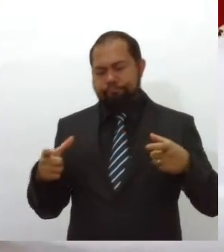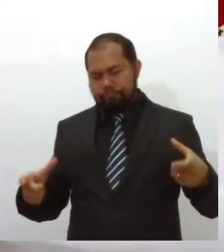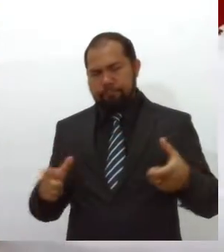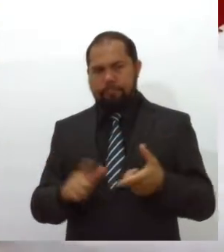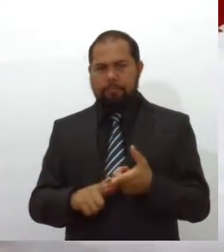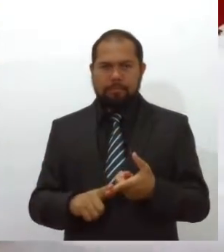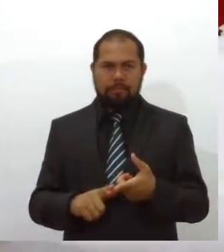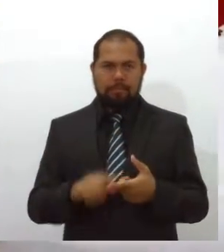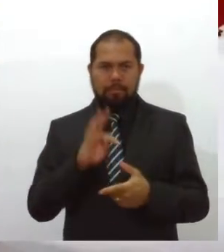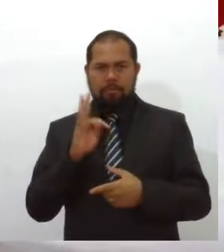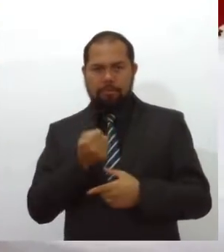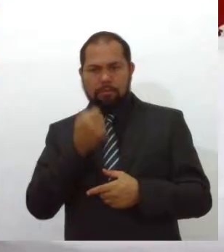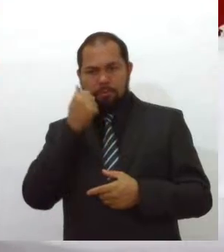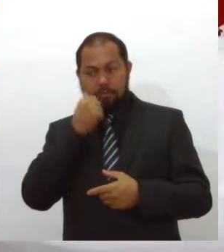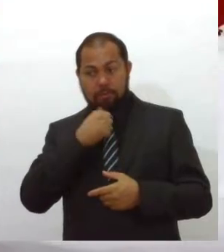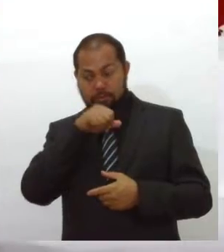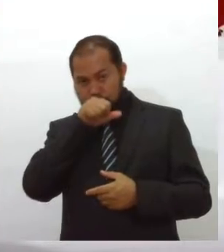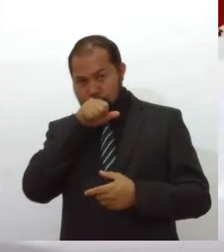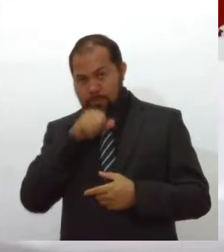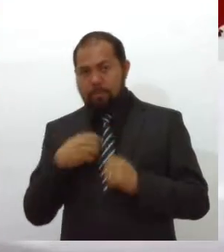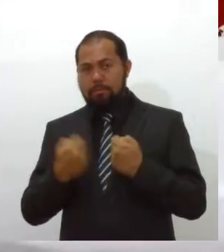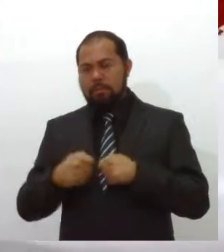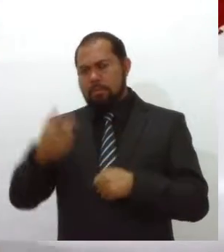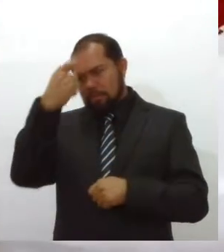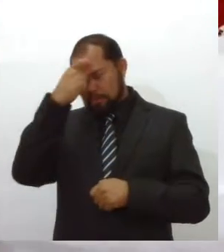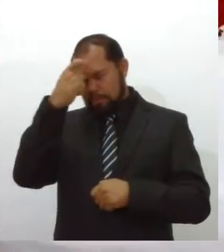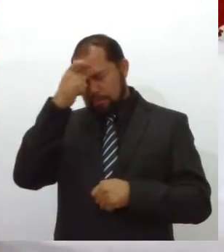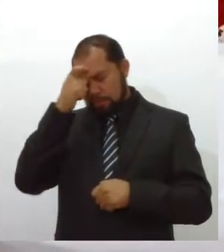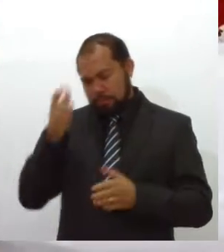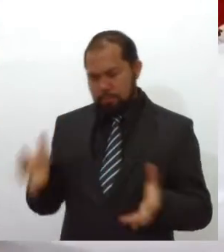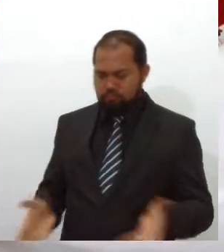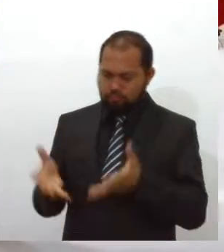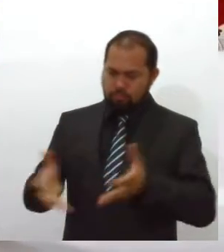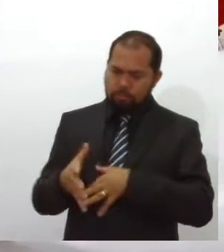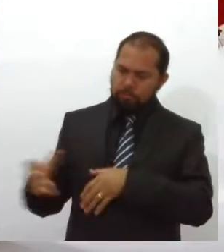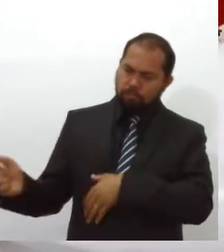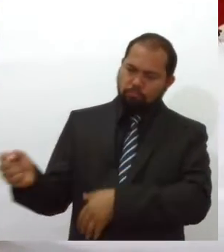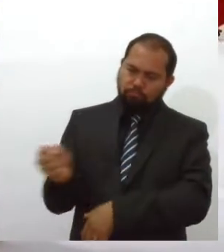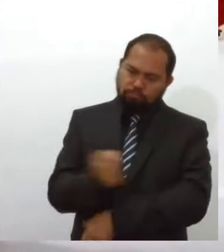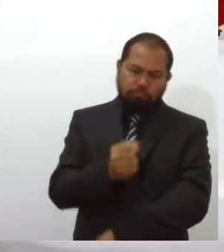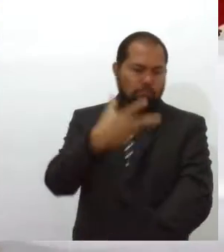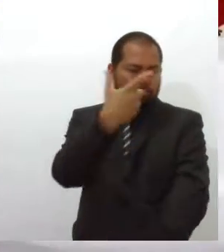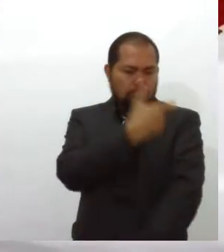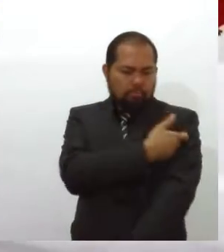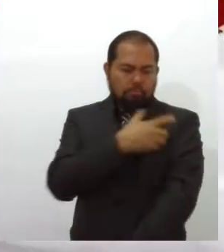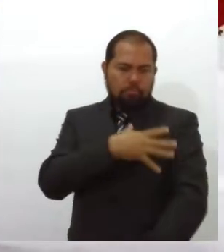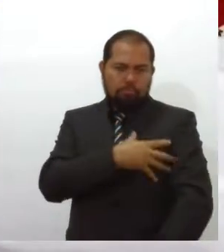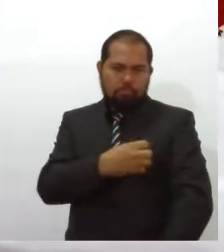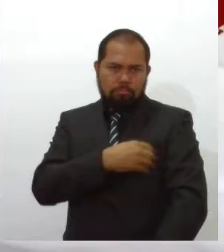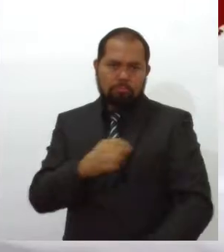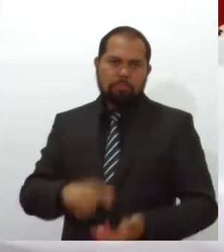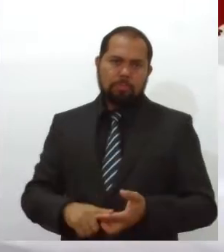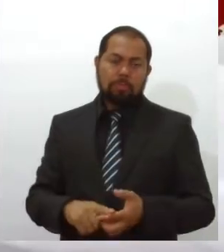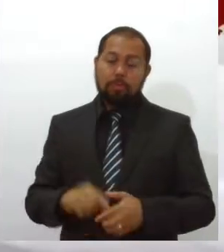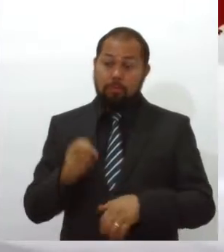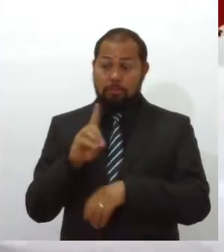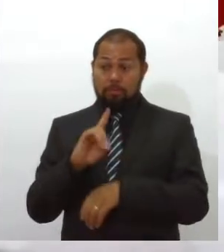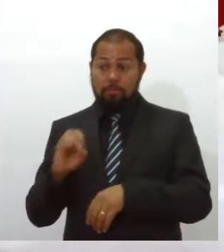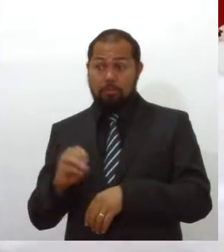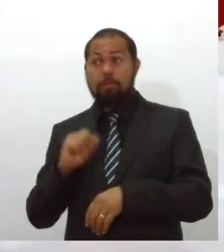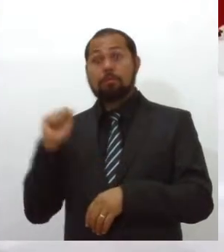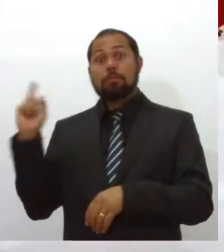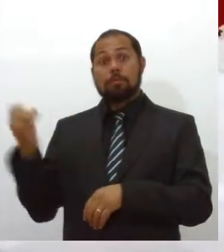as mães têm que conscientizar e vir vacinar seus filhos, né? É um dia muito importante, até para